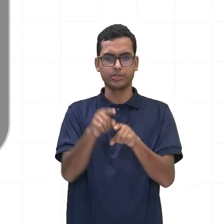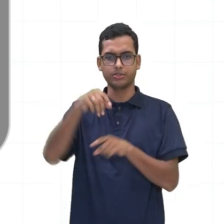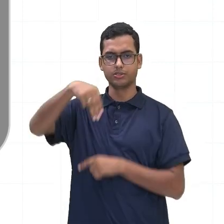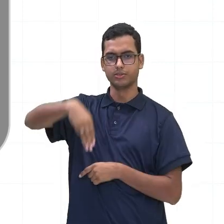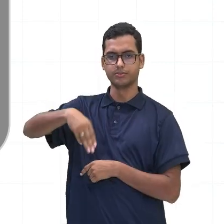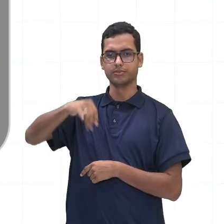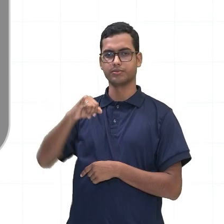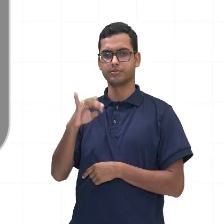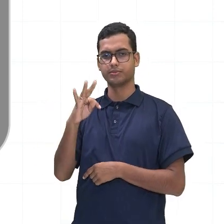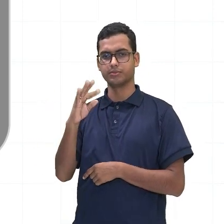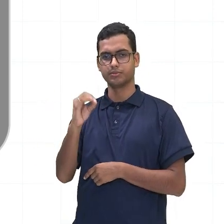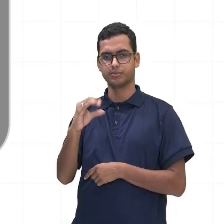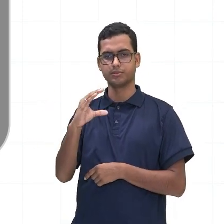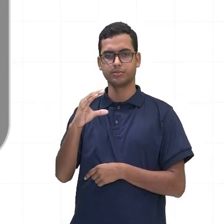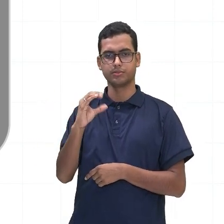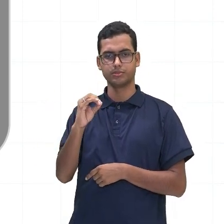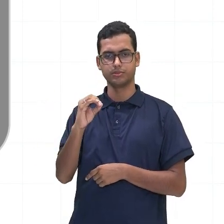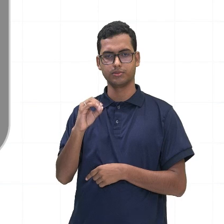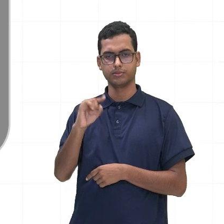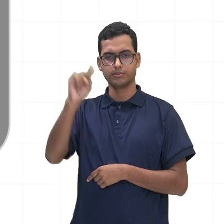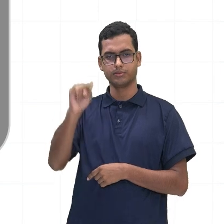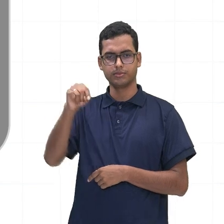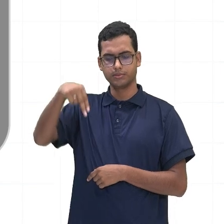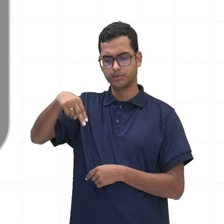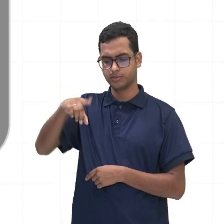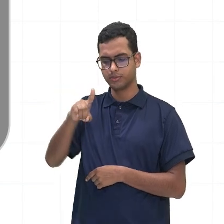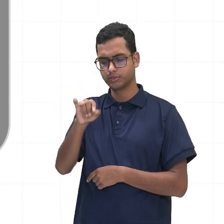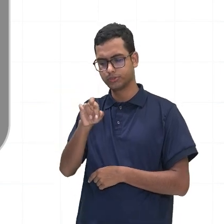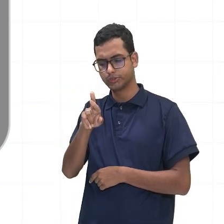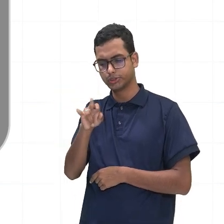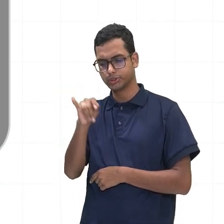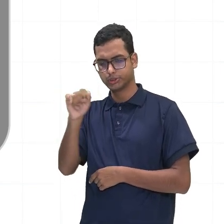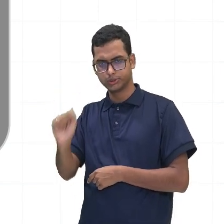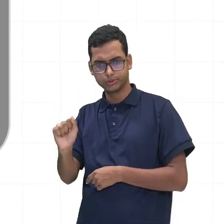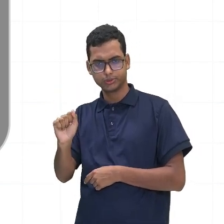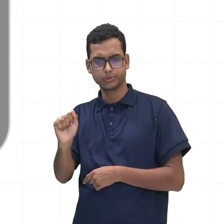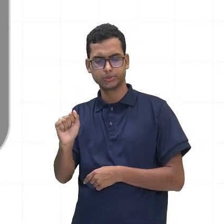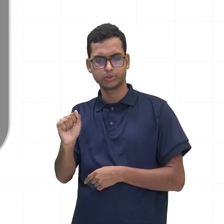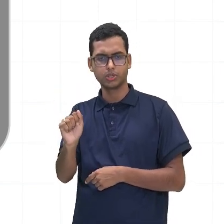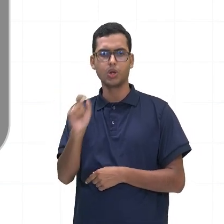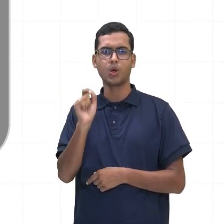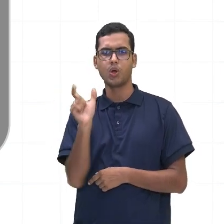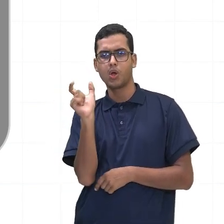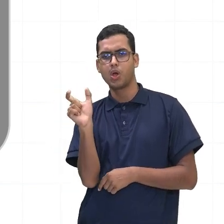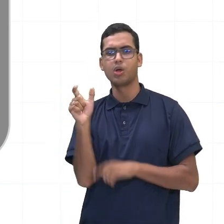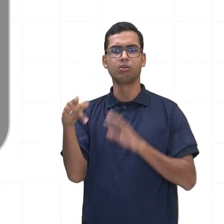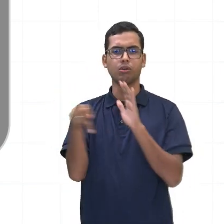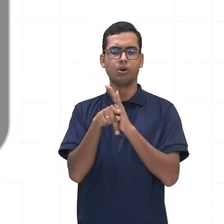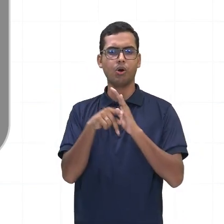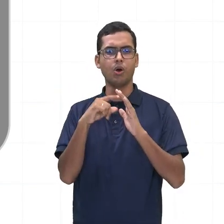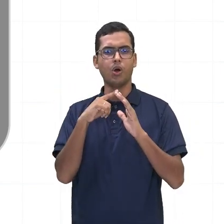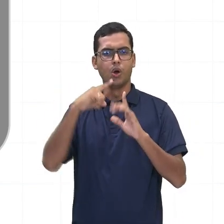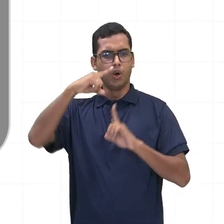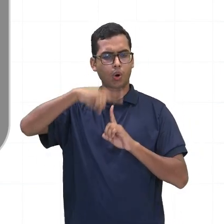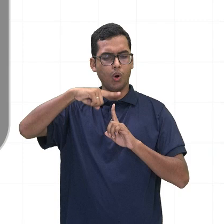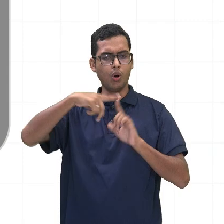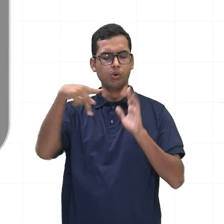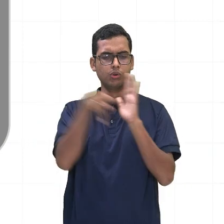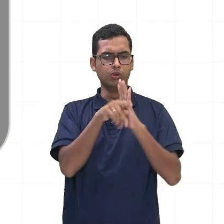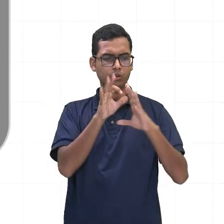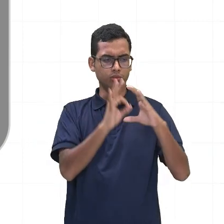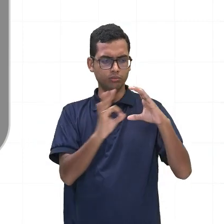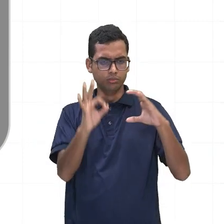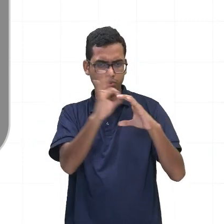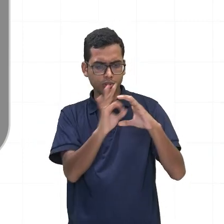mitocôndria. Então, as mitocôndrias, elas são organelas especiais com capacidade de